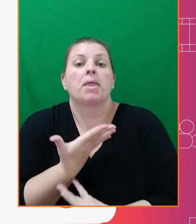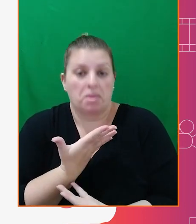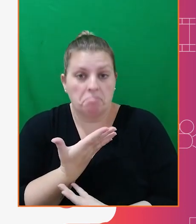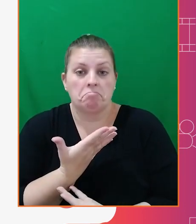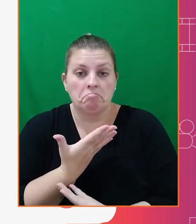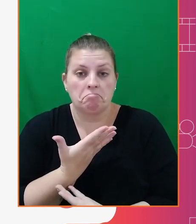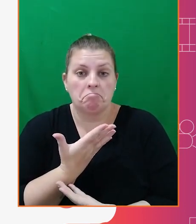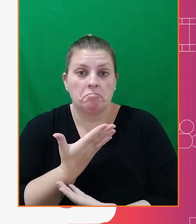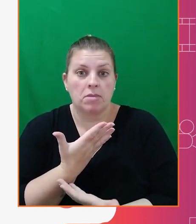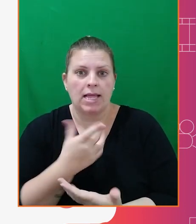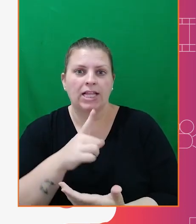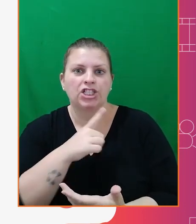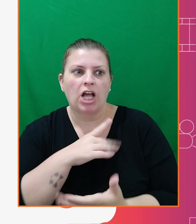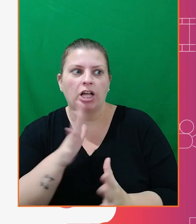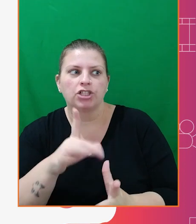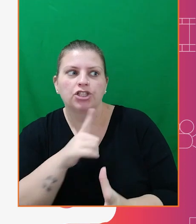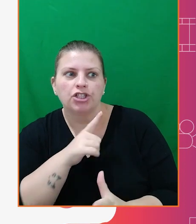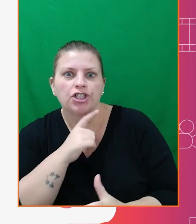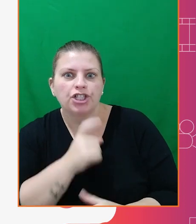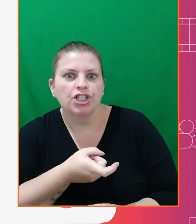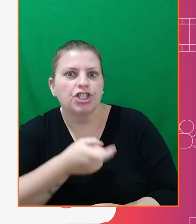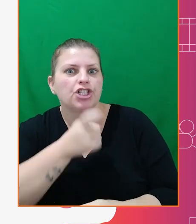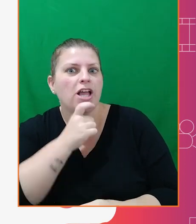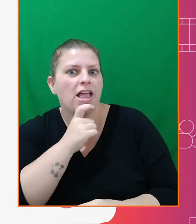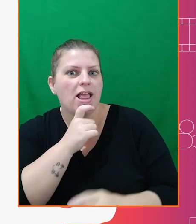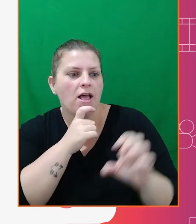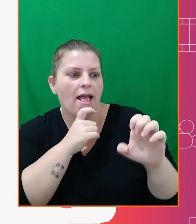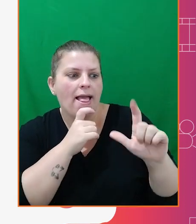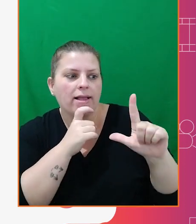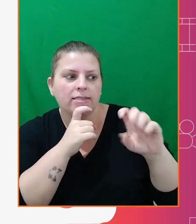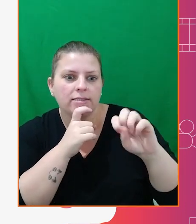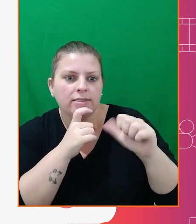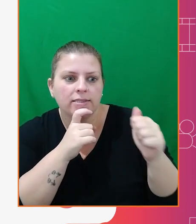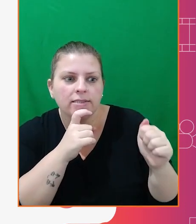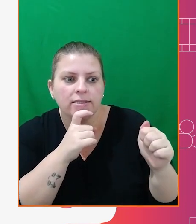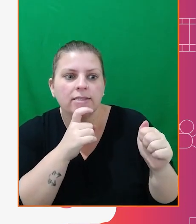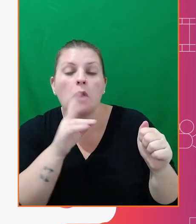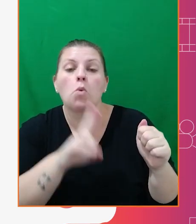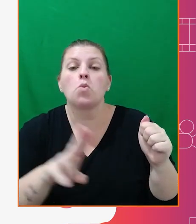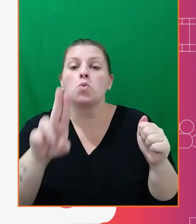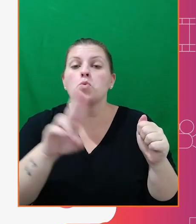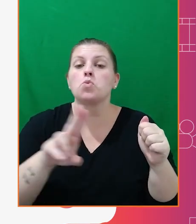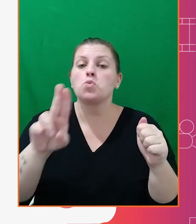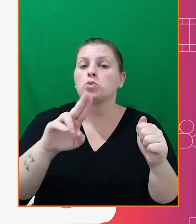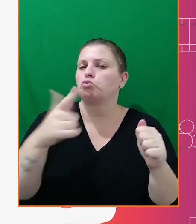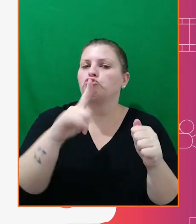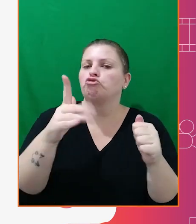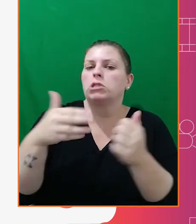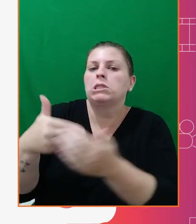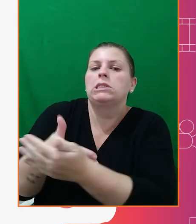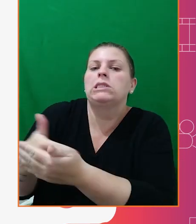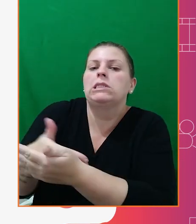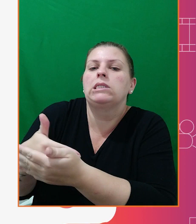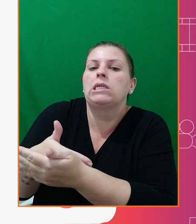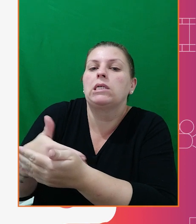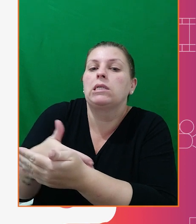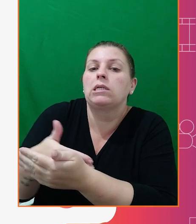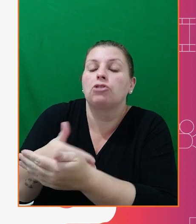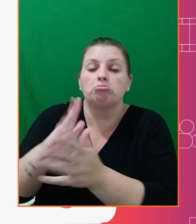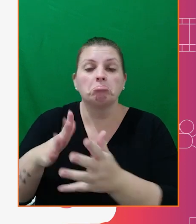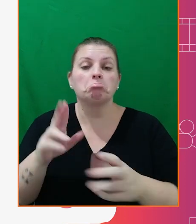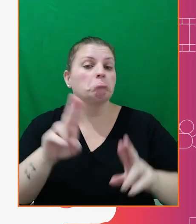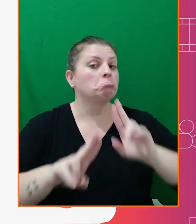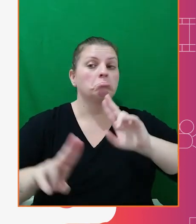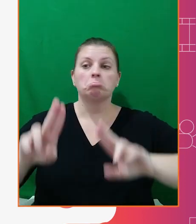eram utilizados nas brincadeiras e não eram escondidos. Logo depois, percebemos que alguma coisa